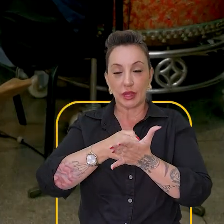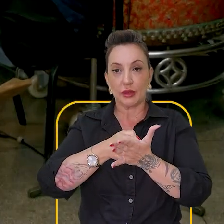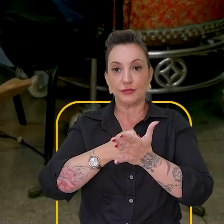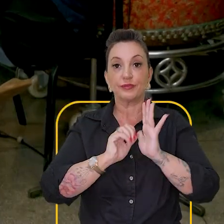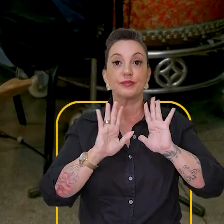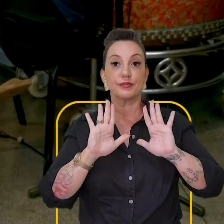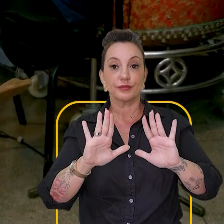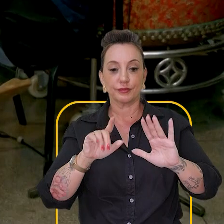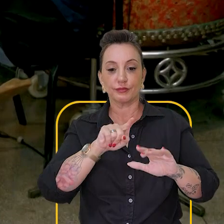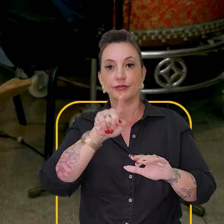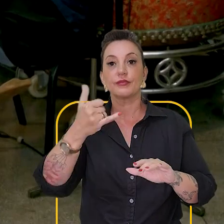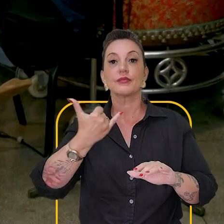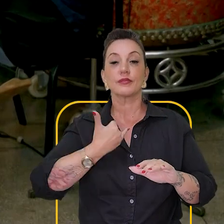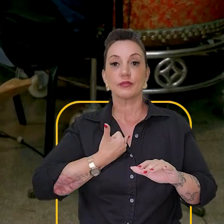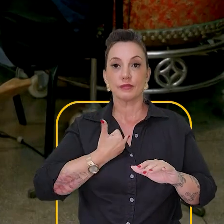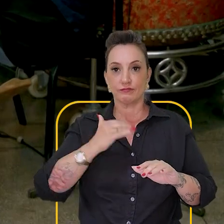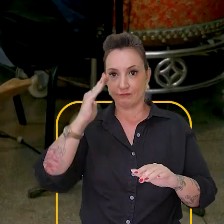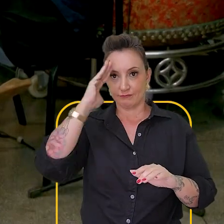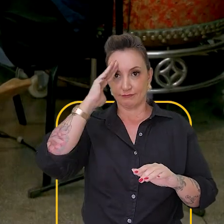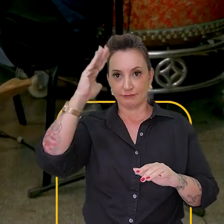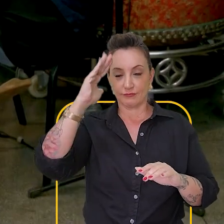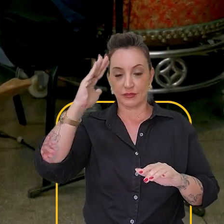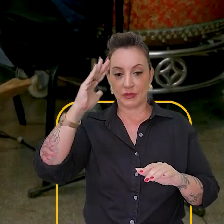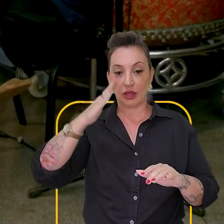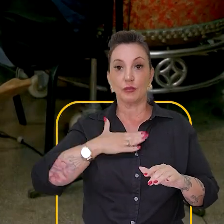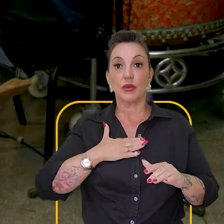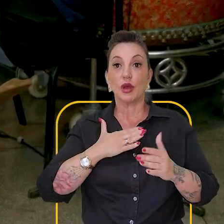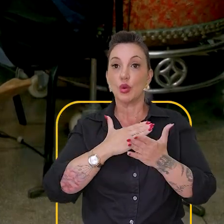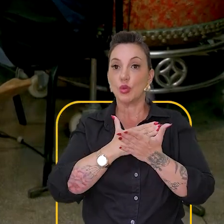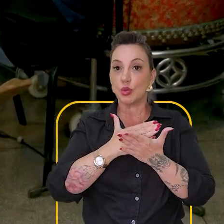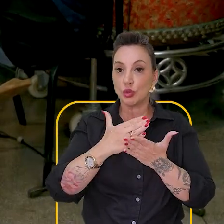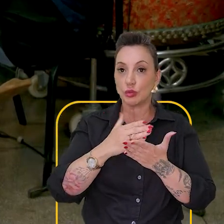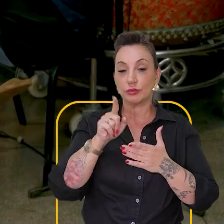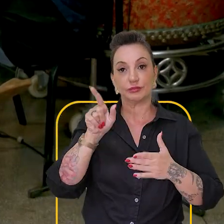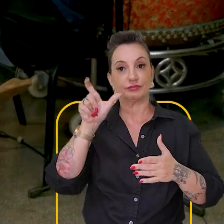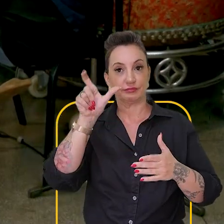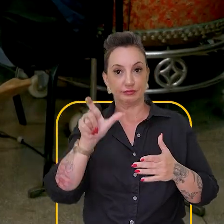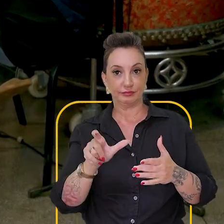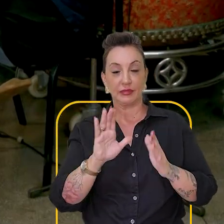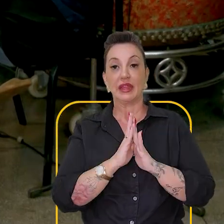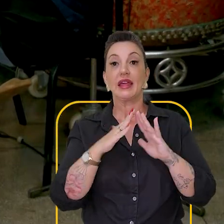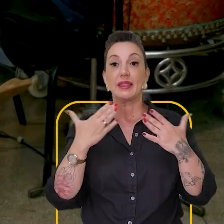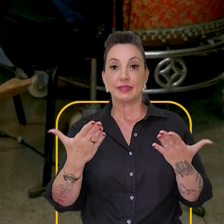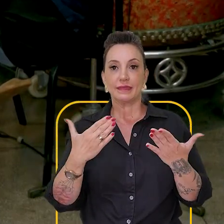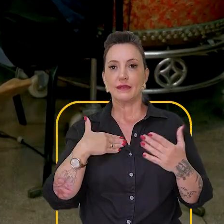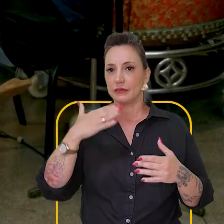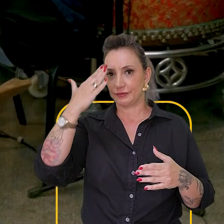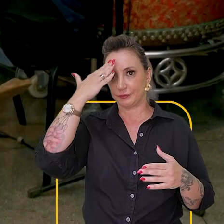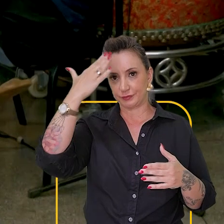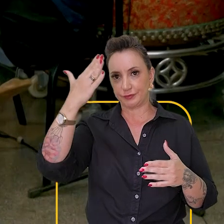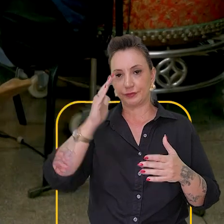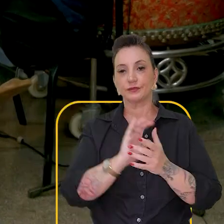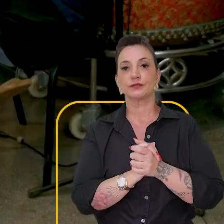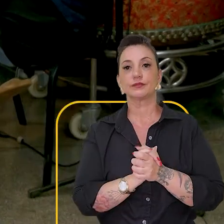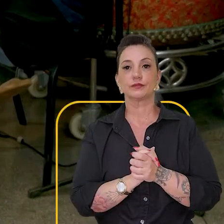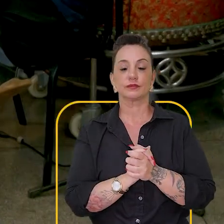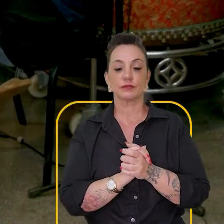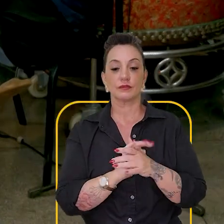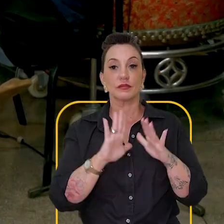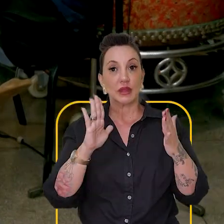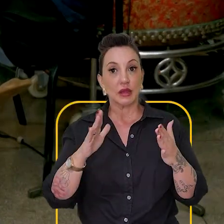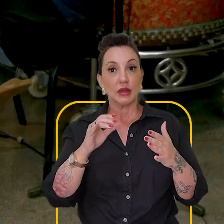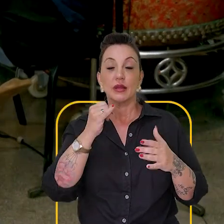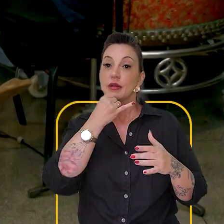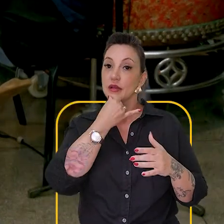princípios de tipo de luta Mas como você falou acima de tudo o meu meu início foi com ele